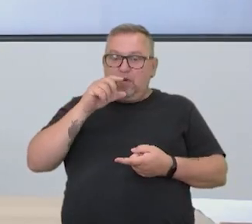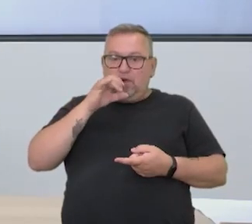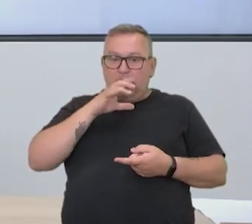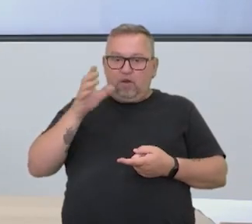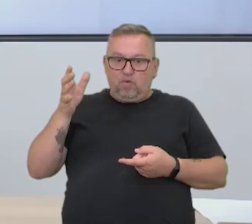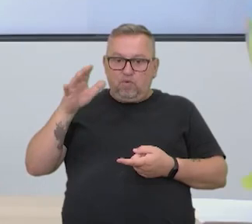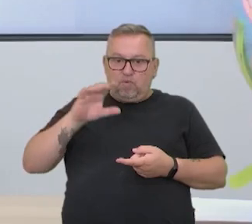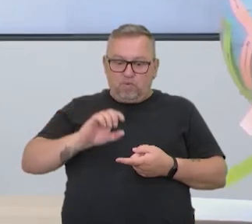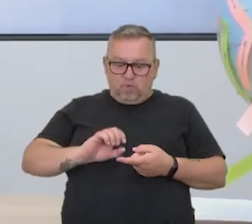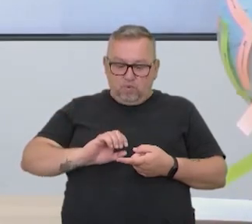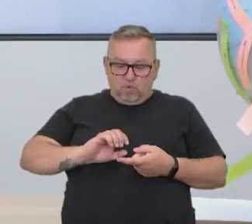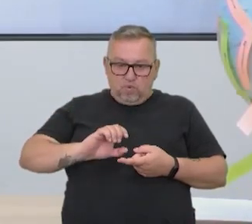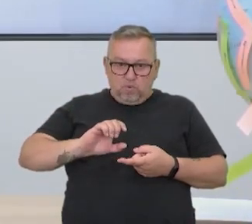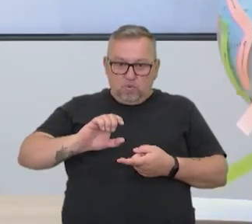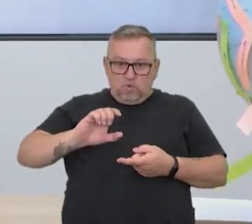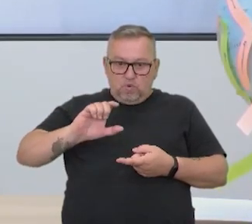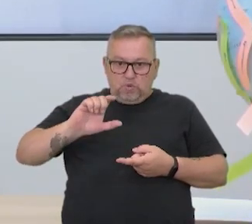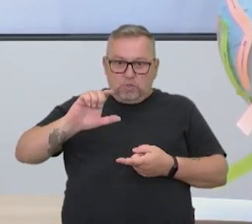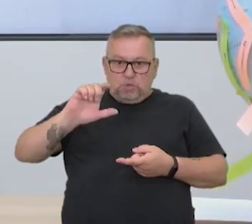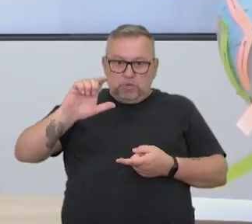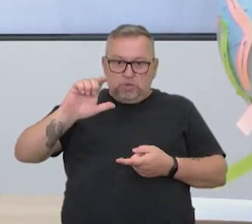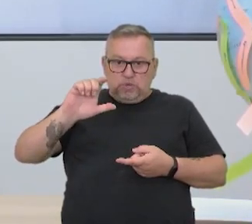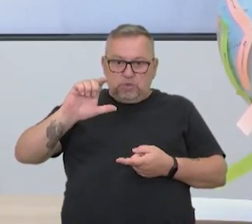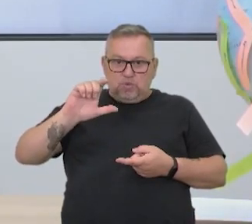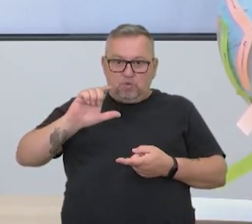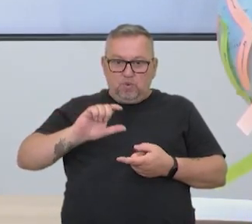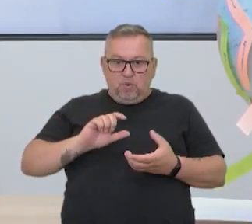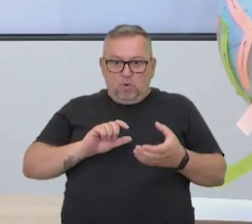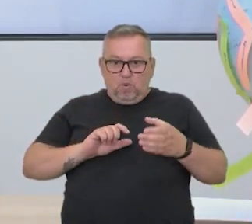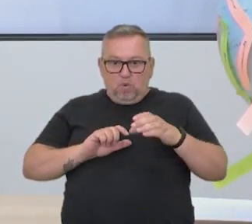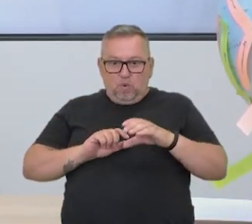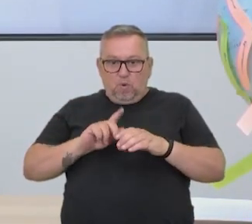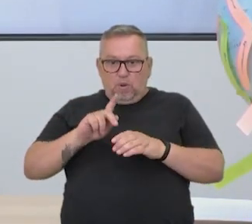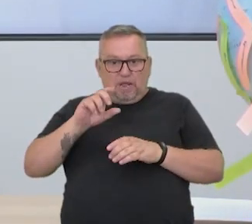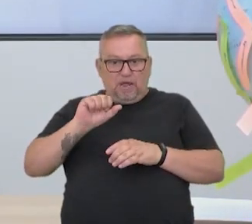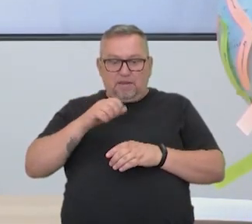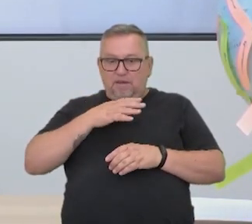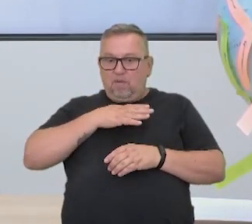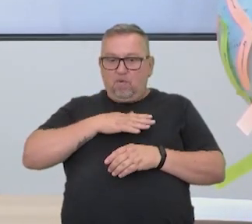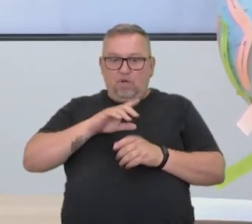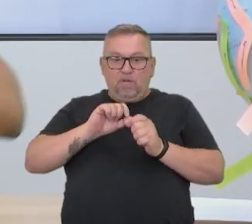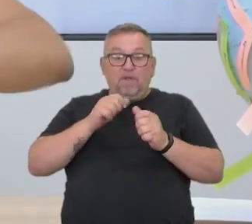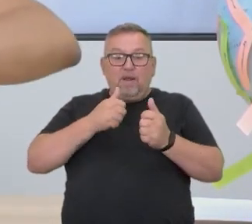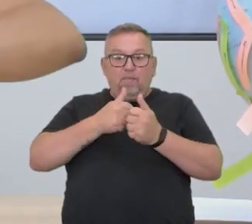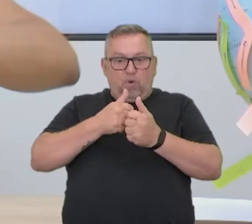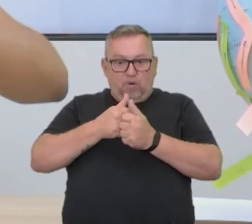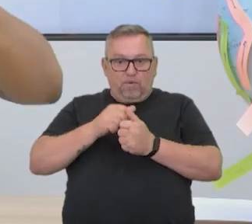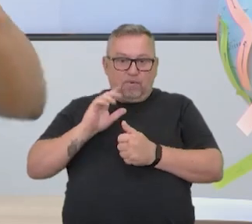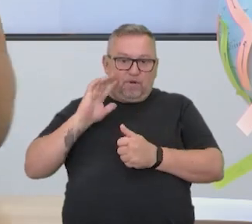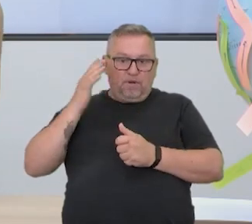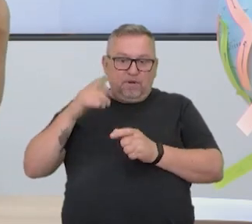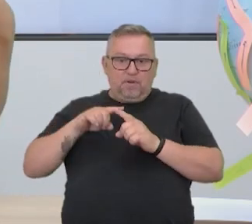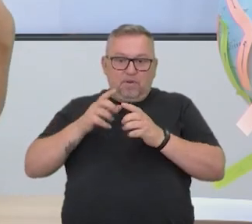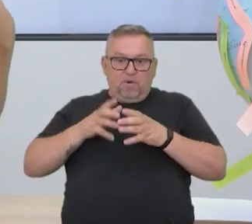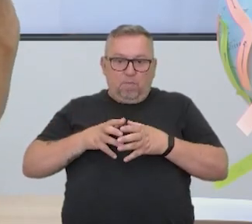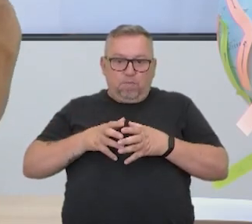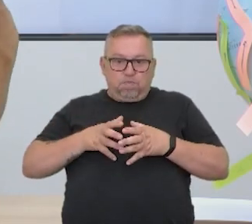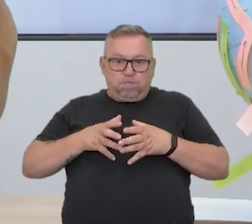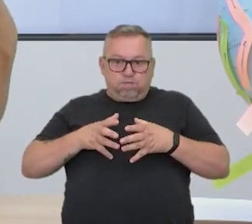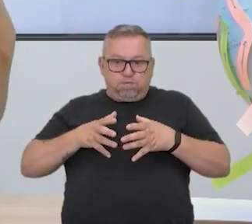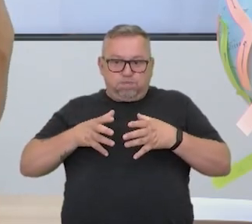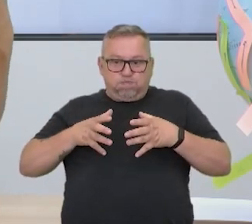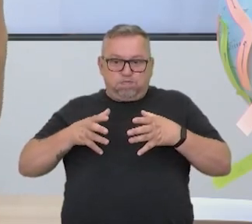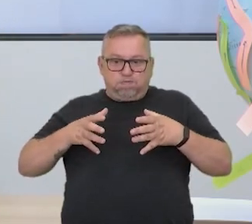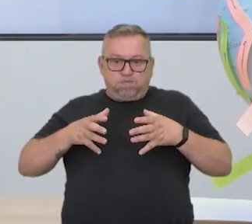quente, a temperatura estava muito alta, tá certo? E aí os gases não gostam de ficar próximos. E aí eles expandem. Só